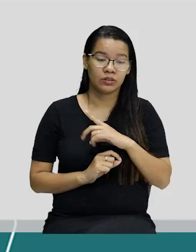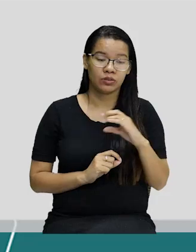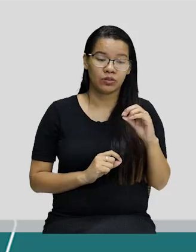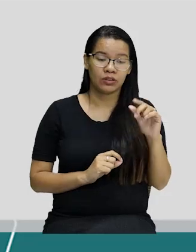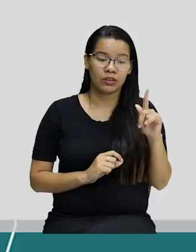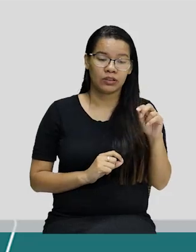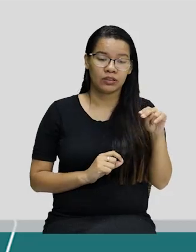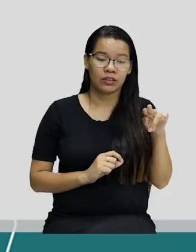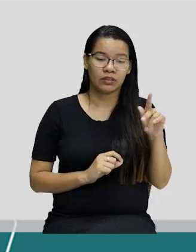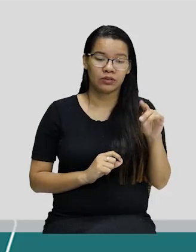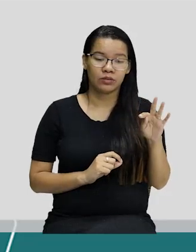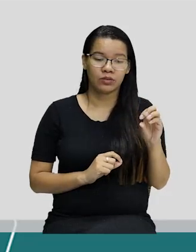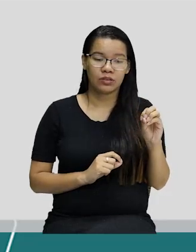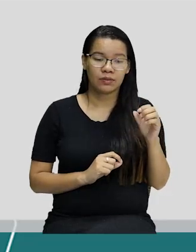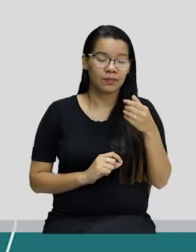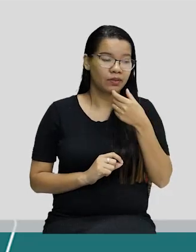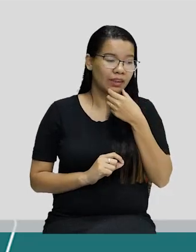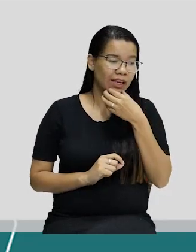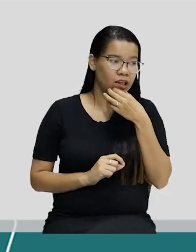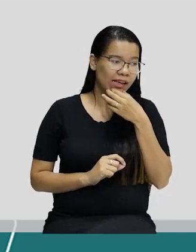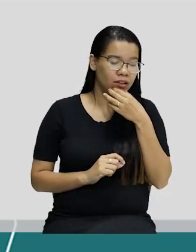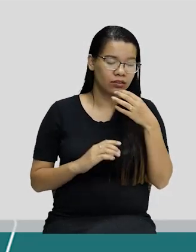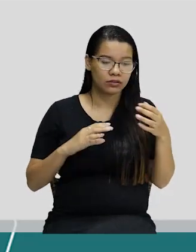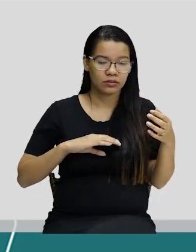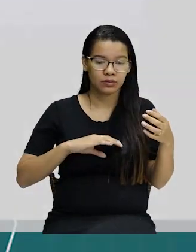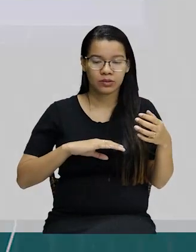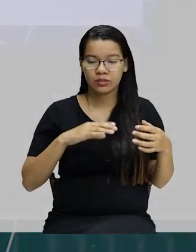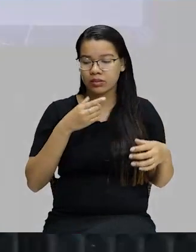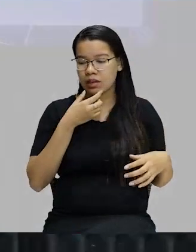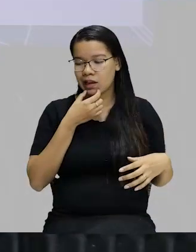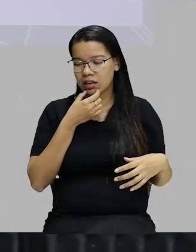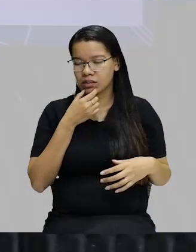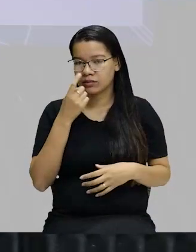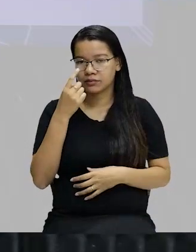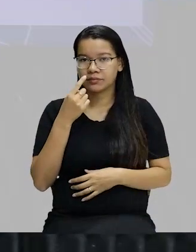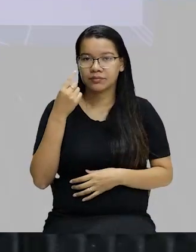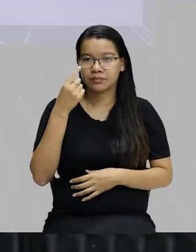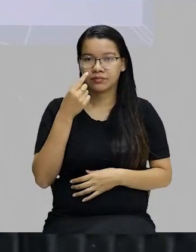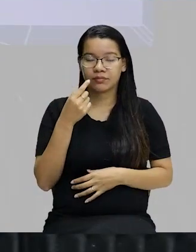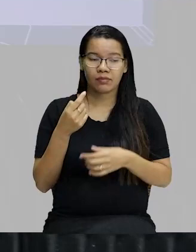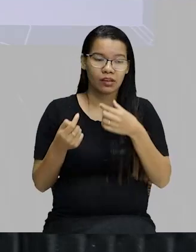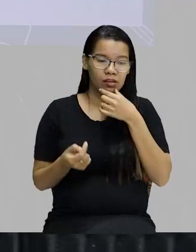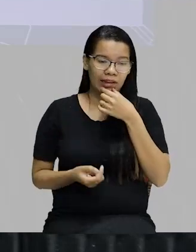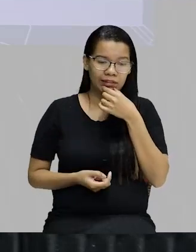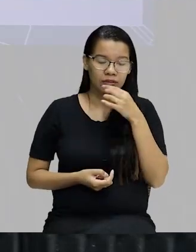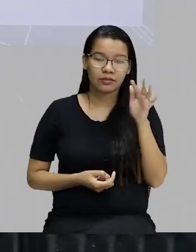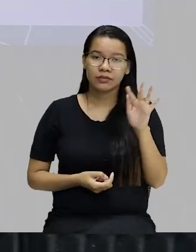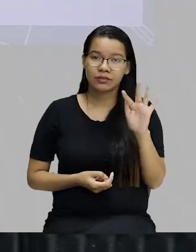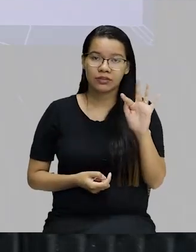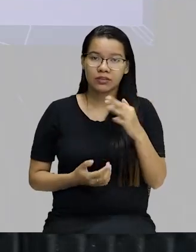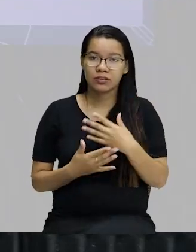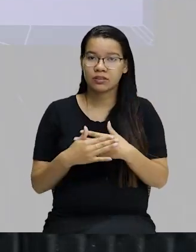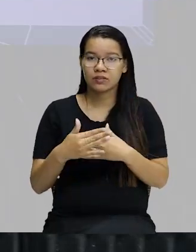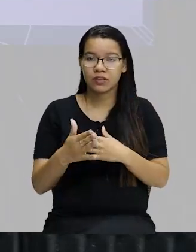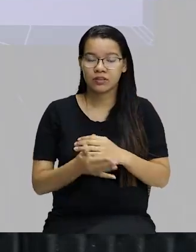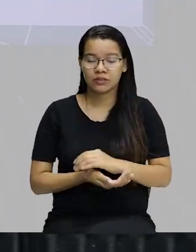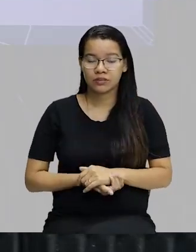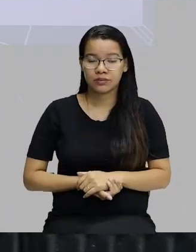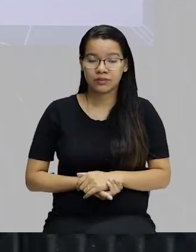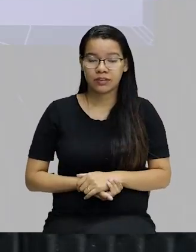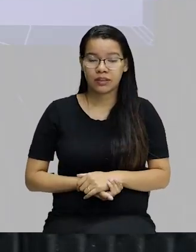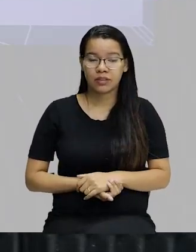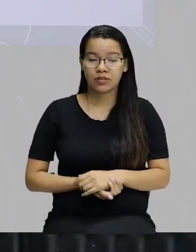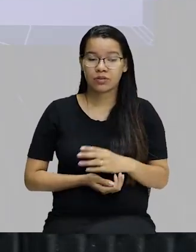entre inglês e português, inglês e espanhol, inglês e francês e assim por diante.